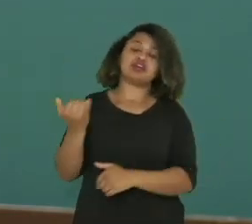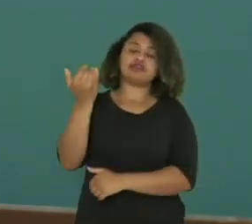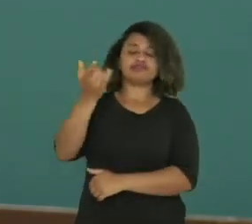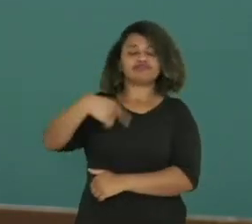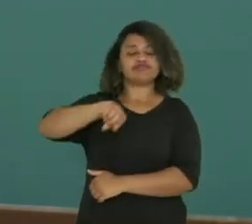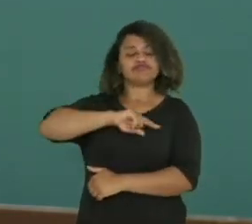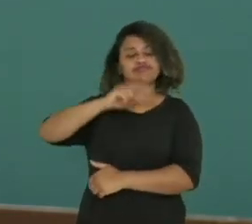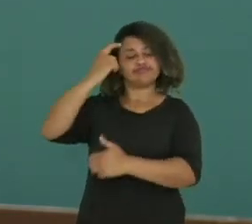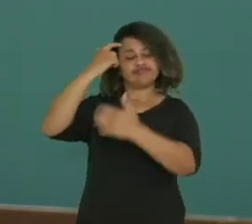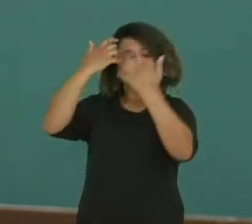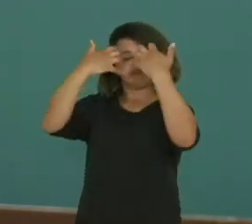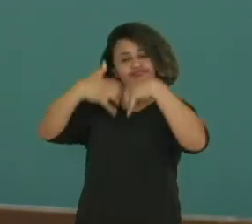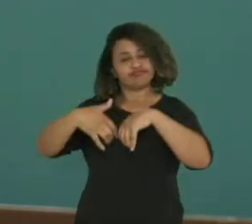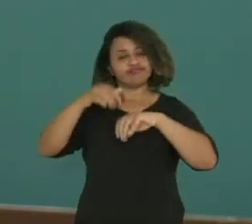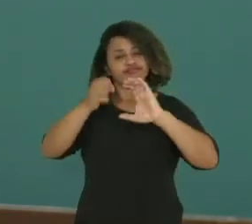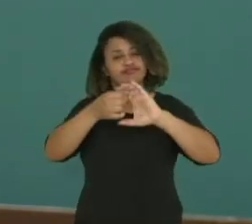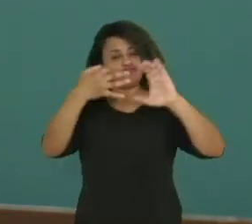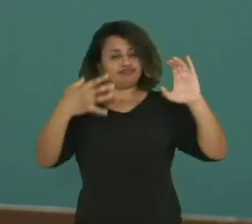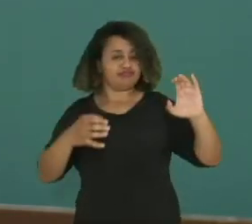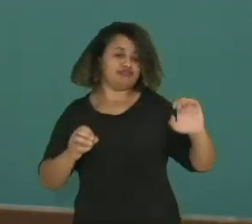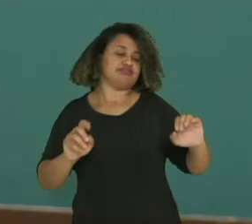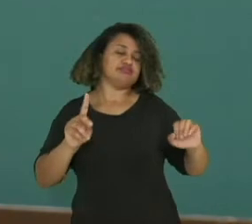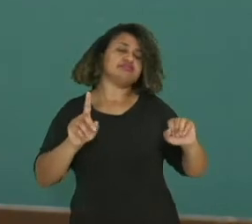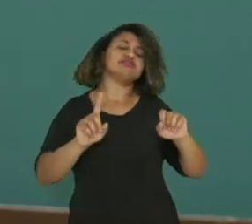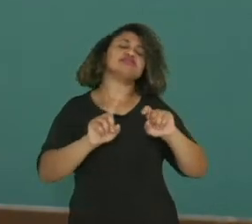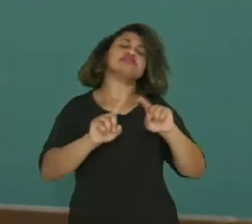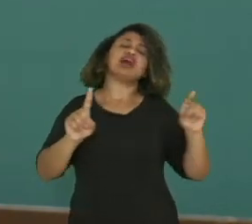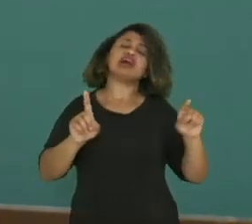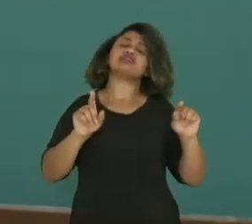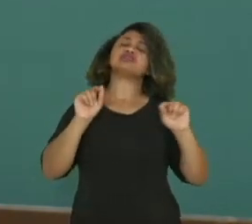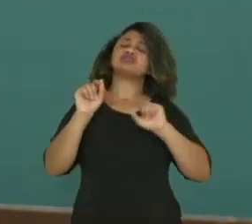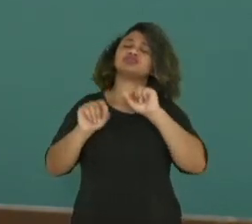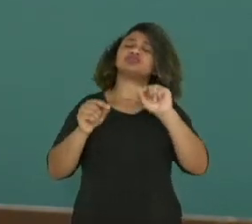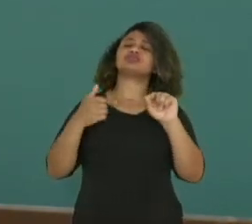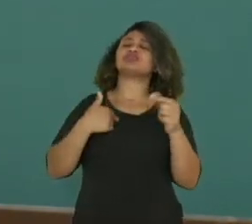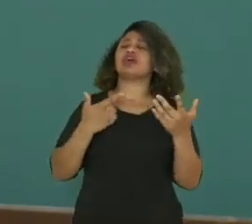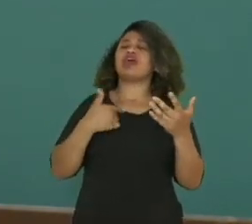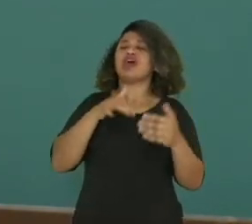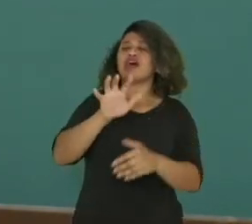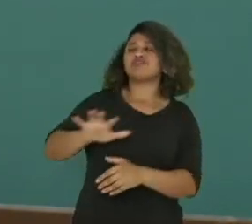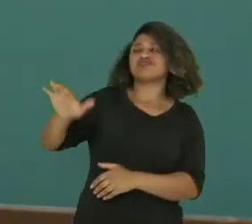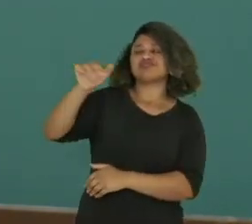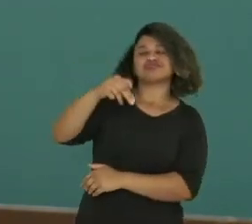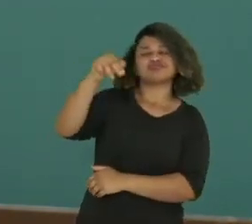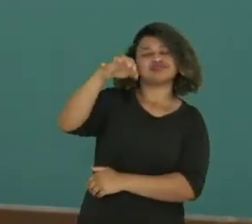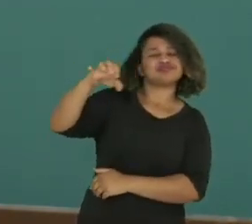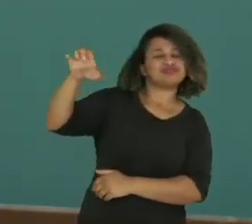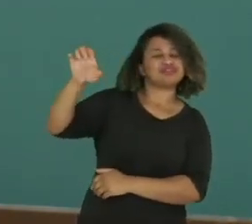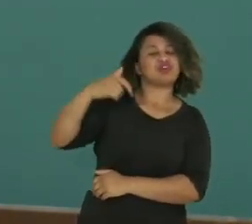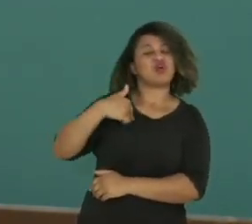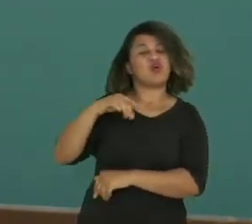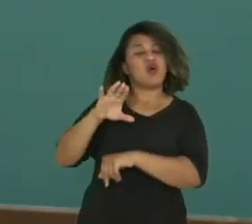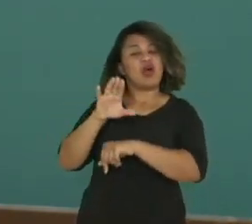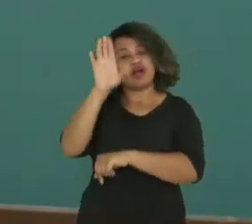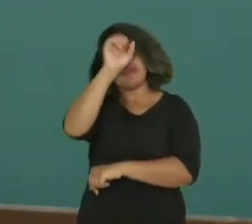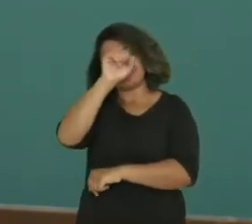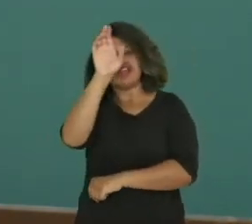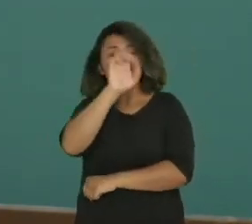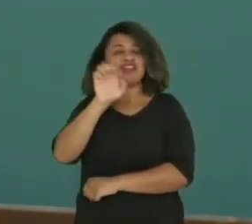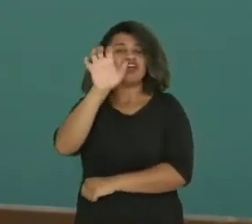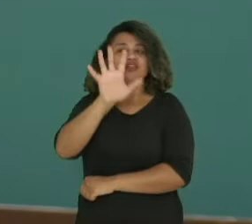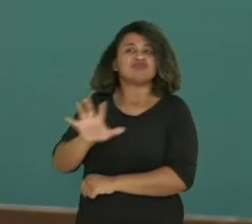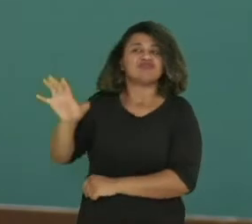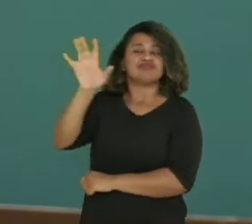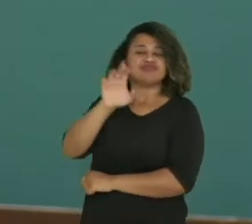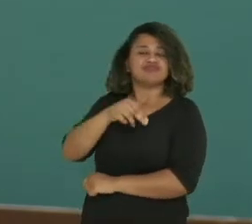refletir a respeito dessas características. Mas continuando a nossa viagem ali pelo Nordeste, né, pelo conhecimento em relação à